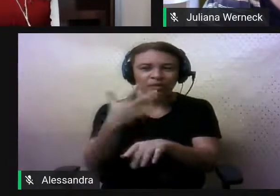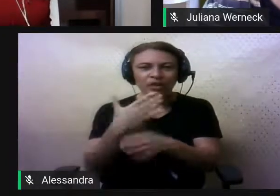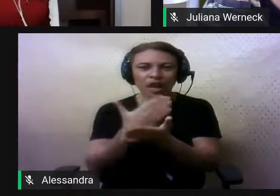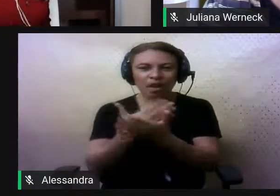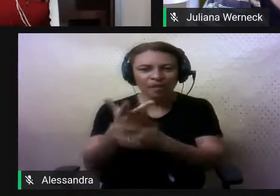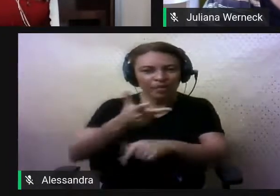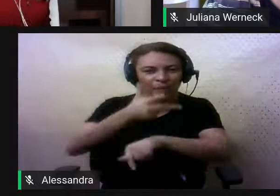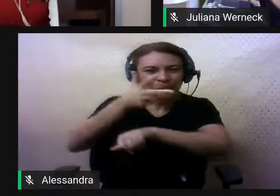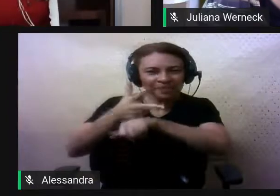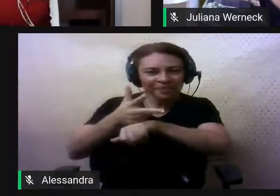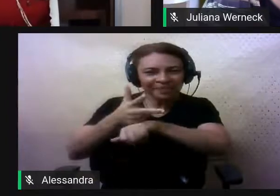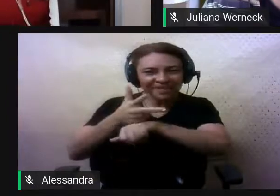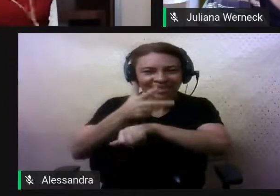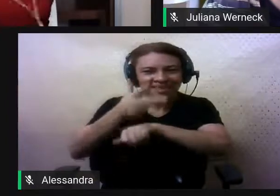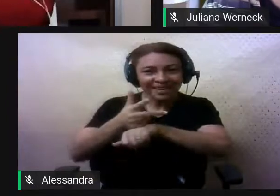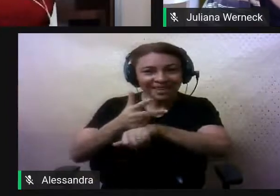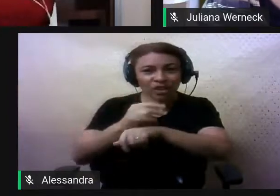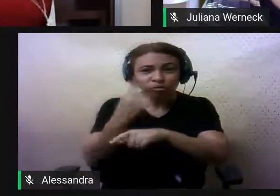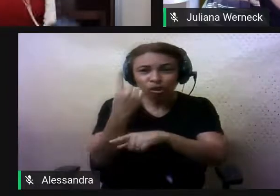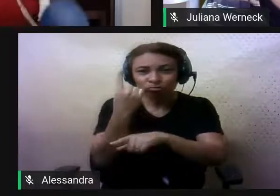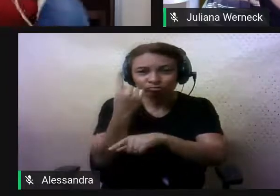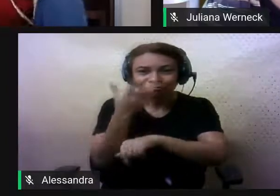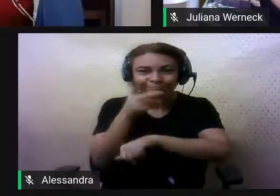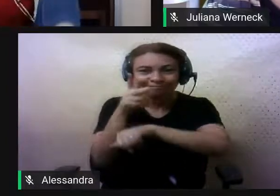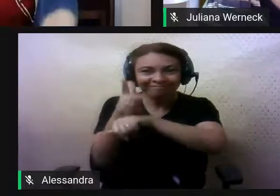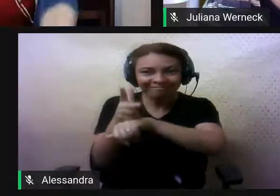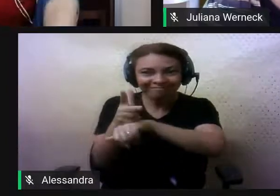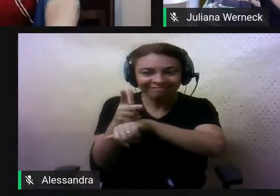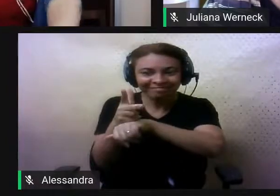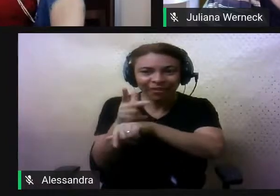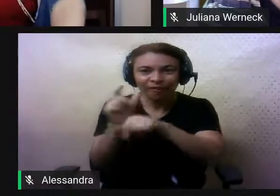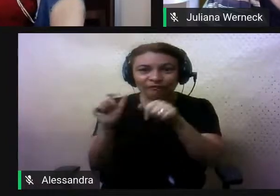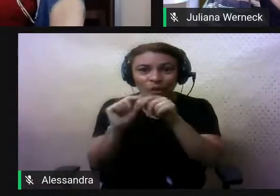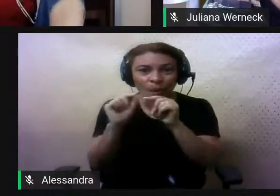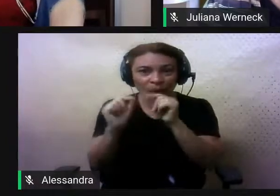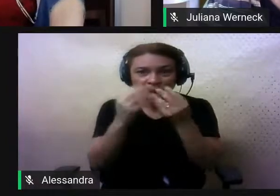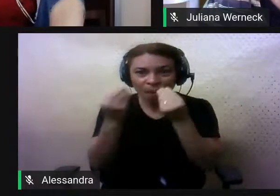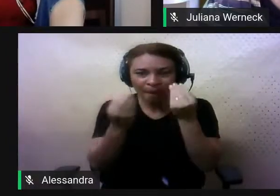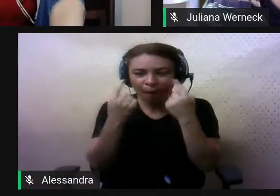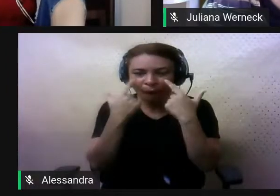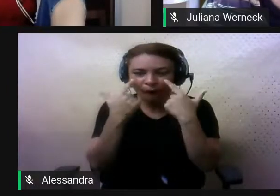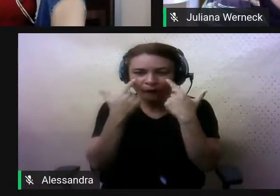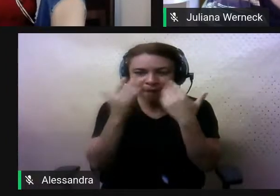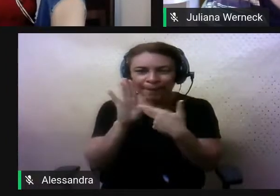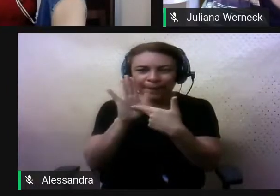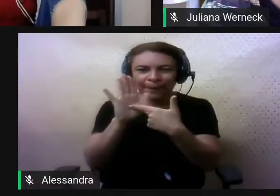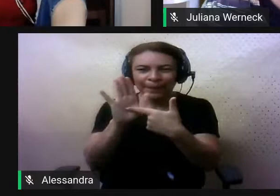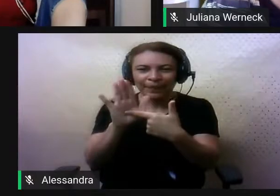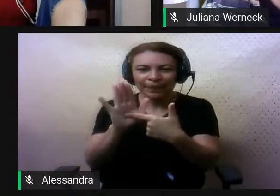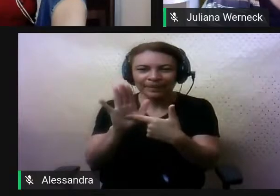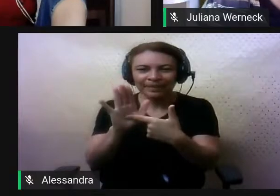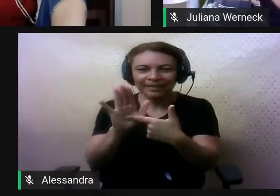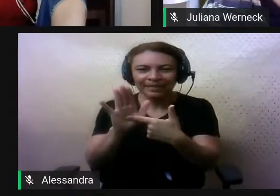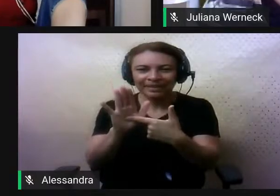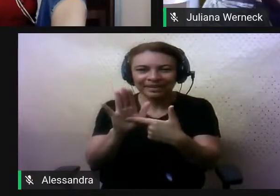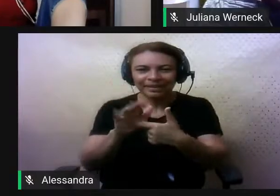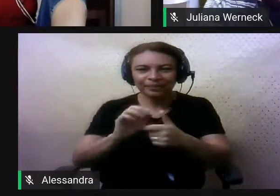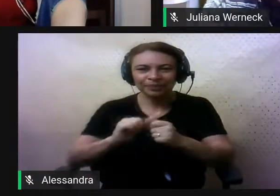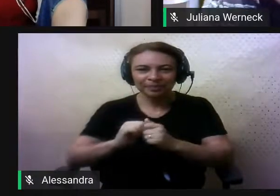vídeos, o único equipamento que eu tinha era uma câmera. Então, o que eu fazia? Eu vou mostrar aqui para você. Eu abria a janela